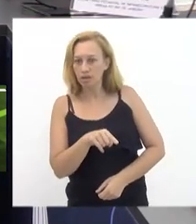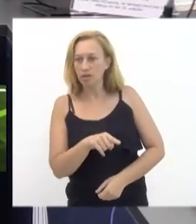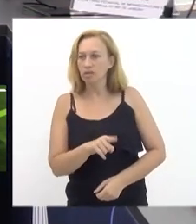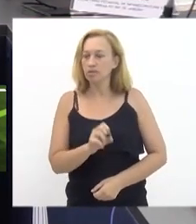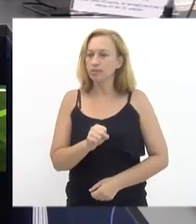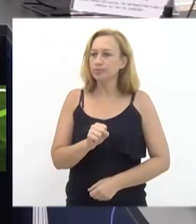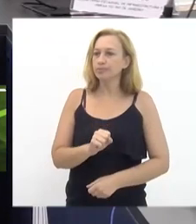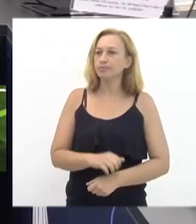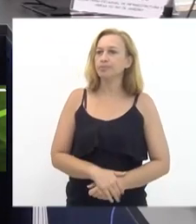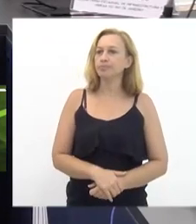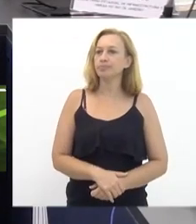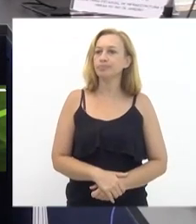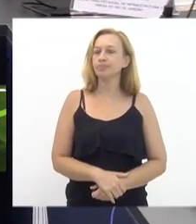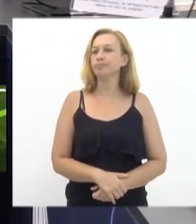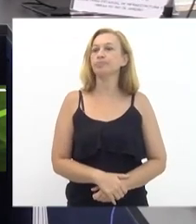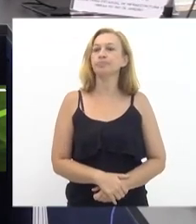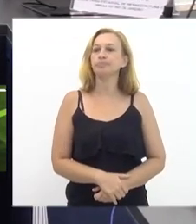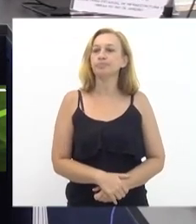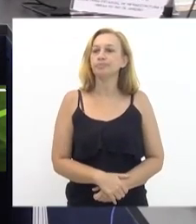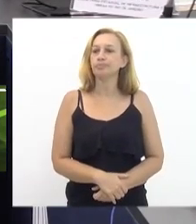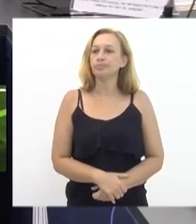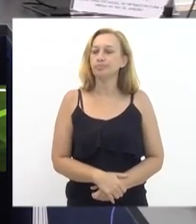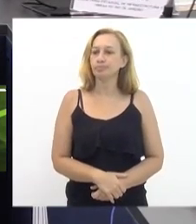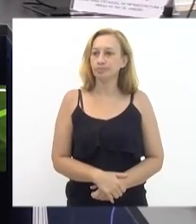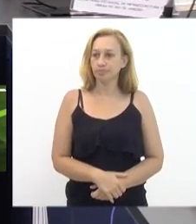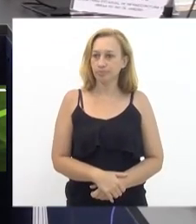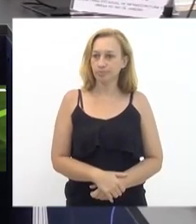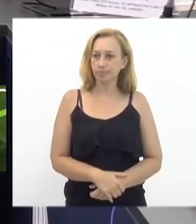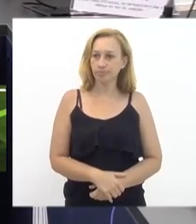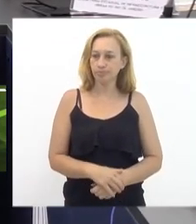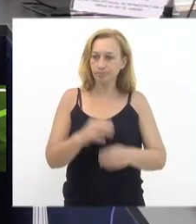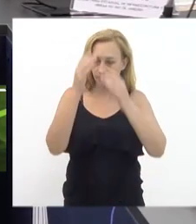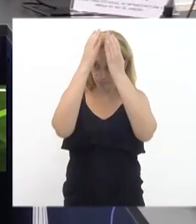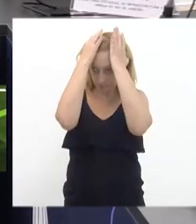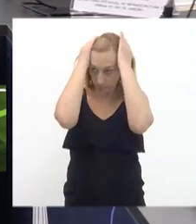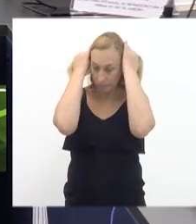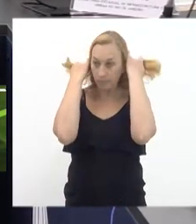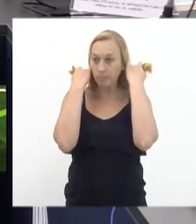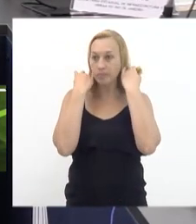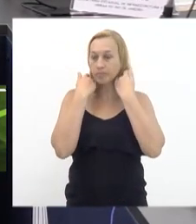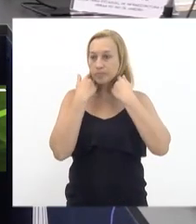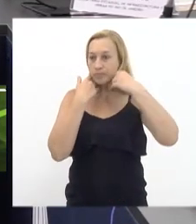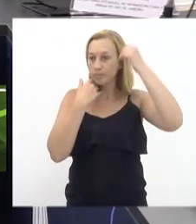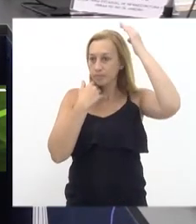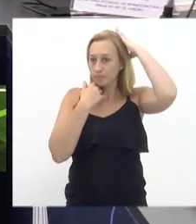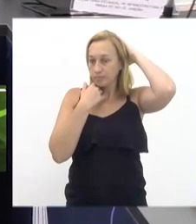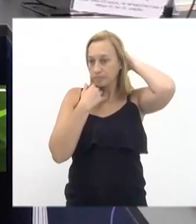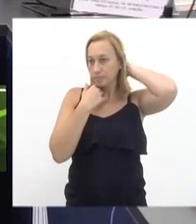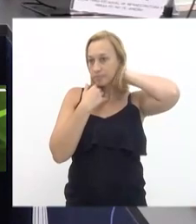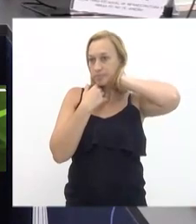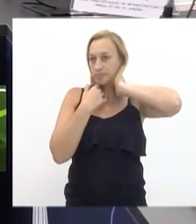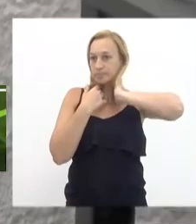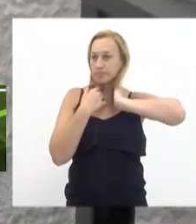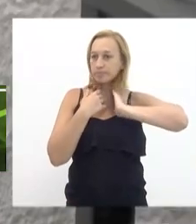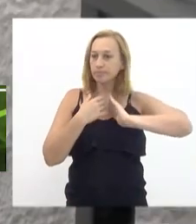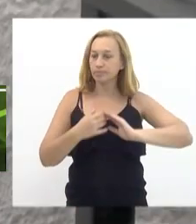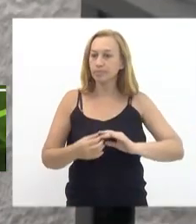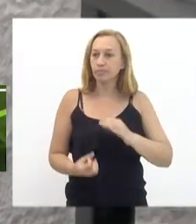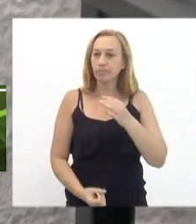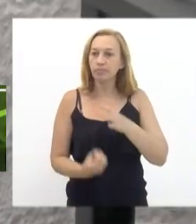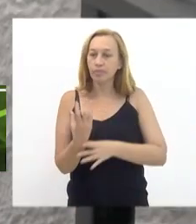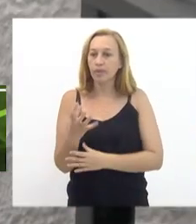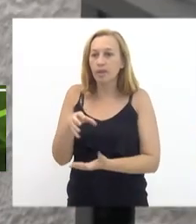atualização É um convênio é de Centralizado e isso já é uma legislação que foi criado aqui né para pelos órgãos